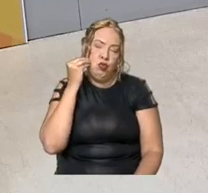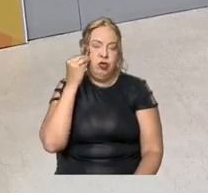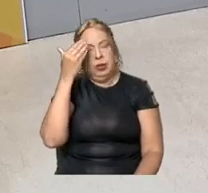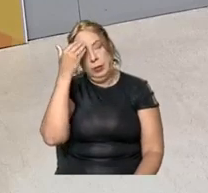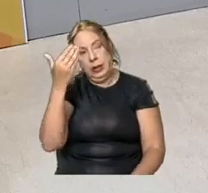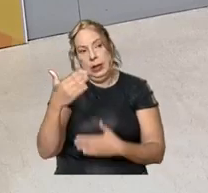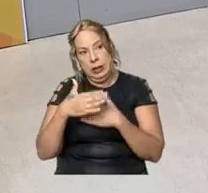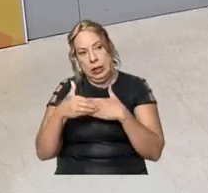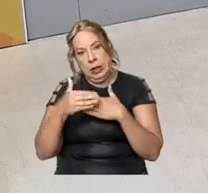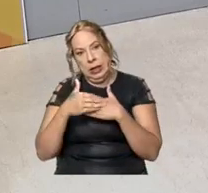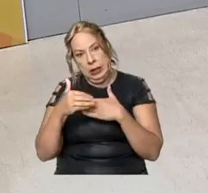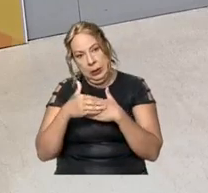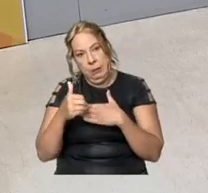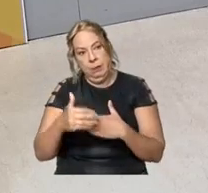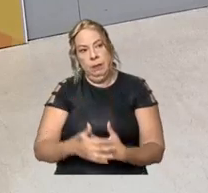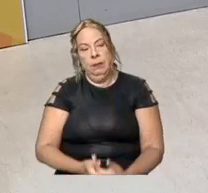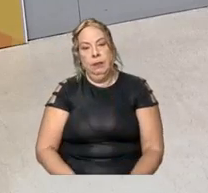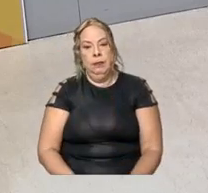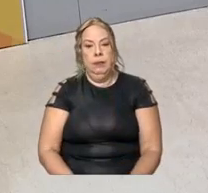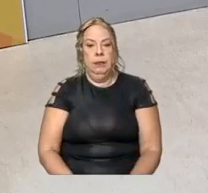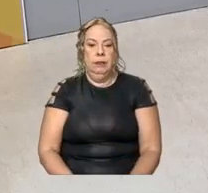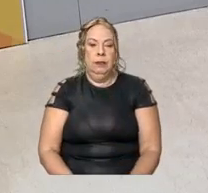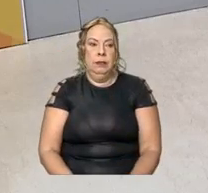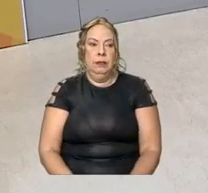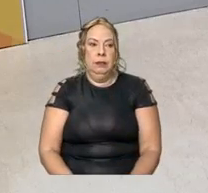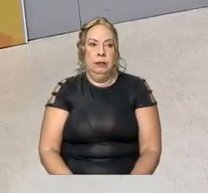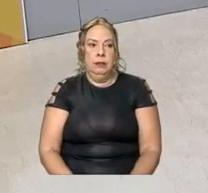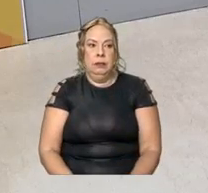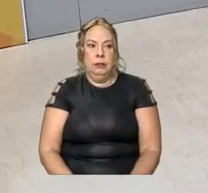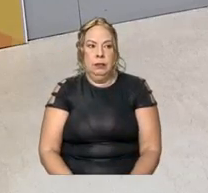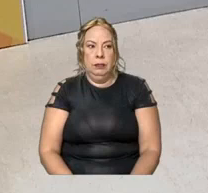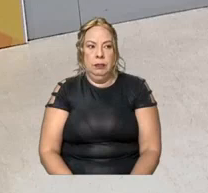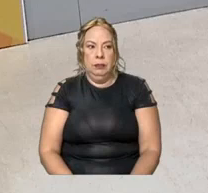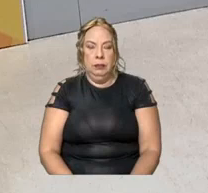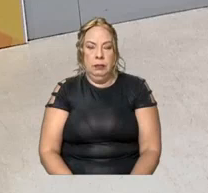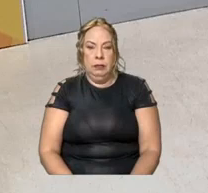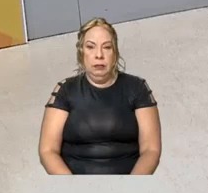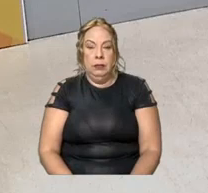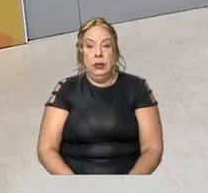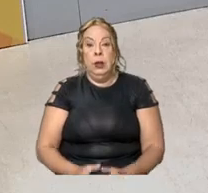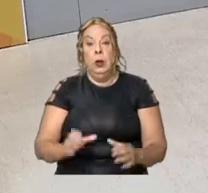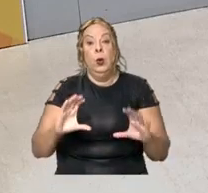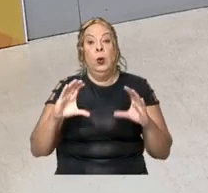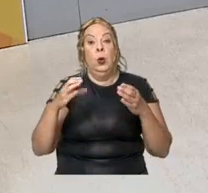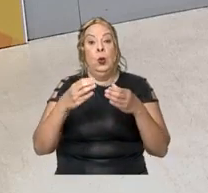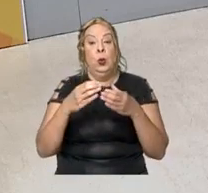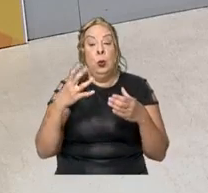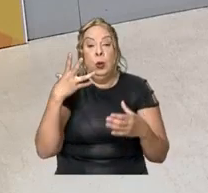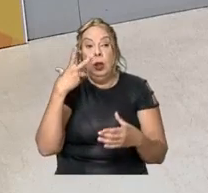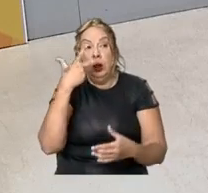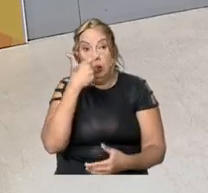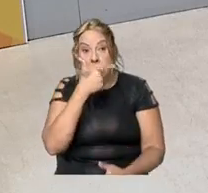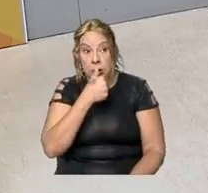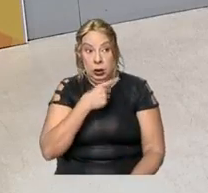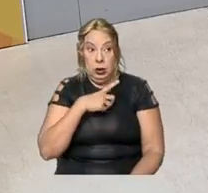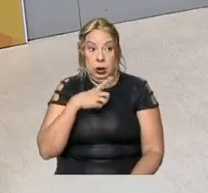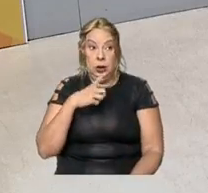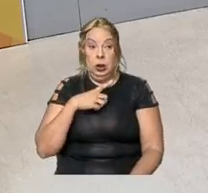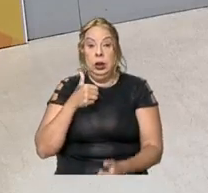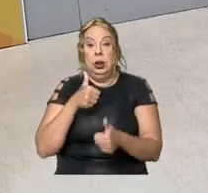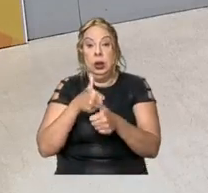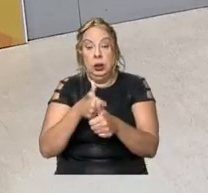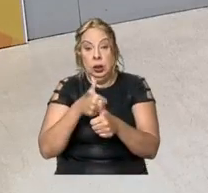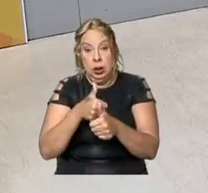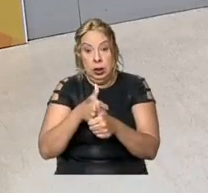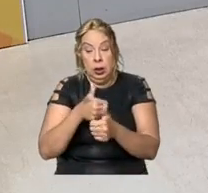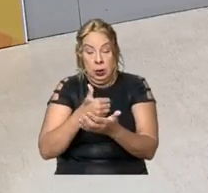É isso mesmo, viu, Luiz? Você foi em cheio. Ó, tem uma turma linda aí que nos acompanha, né? Inclusive, quem não acompanha,